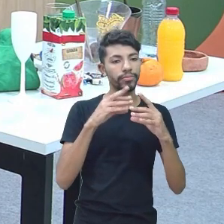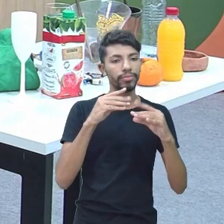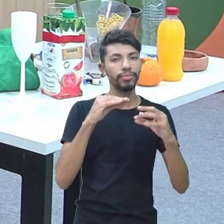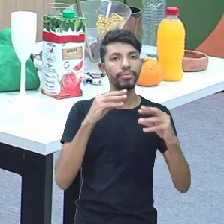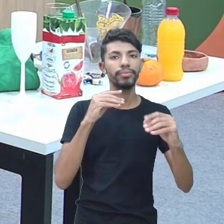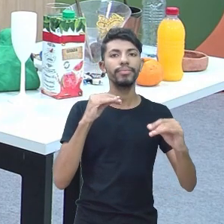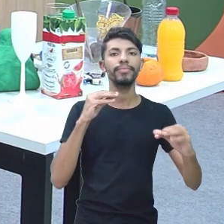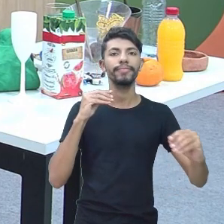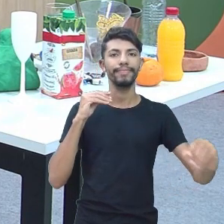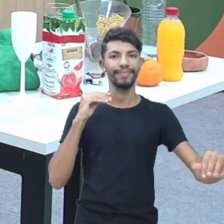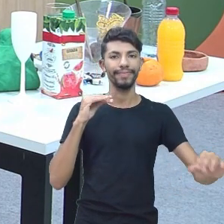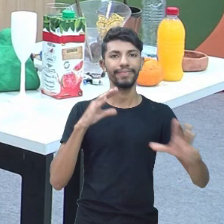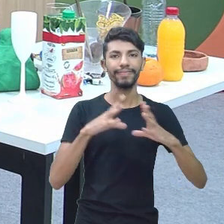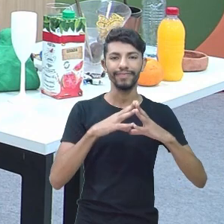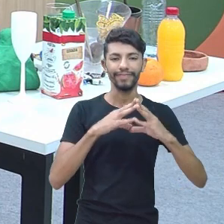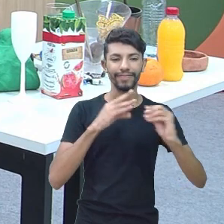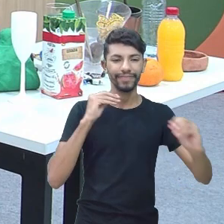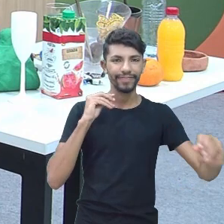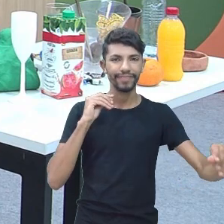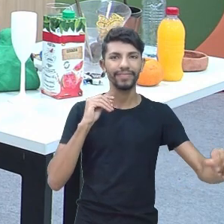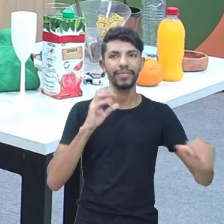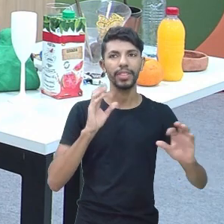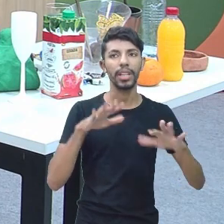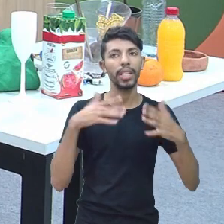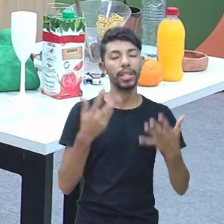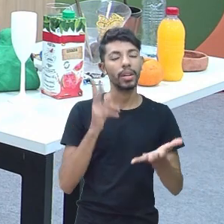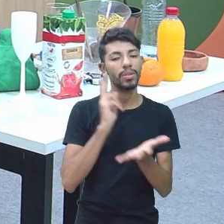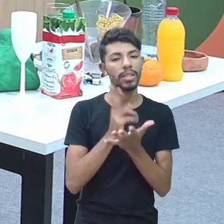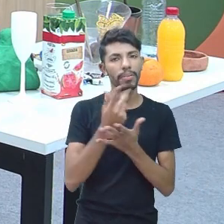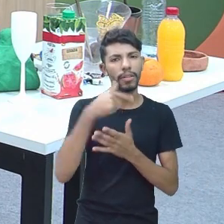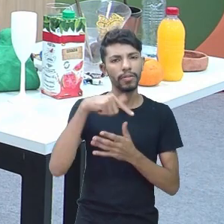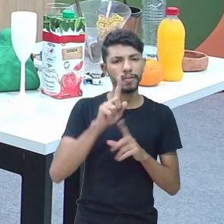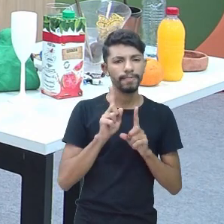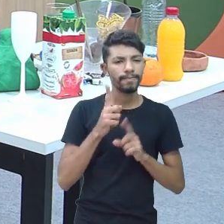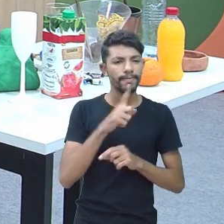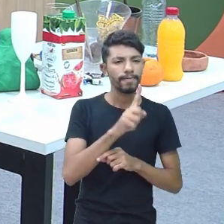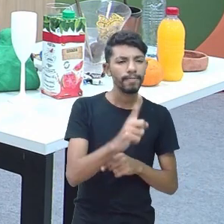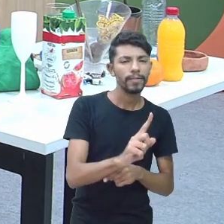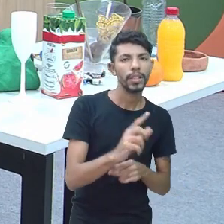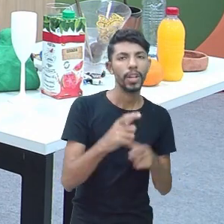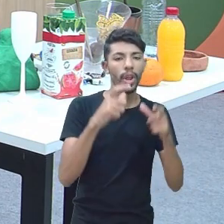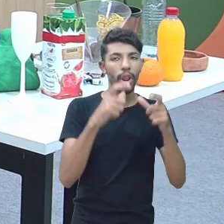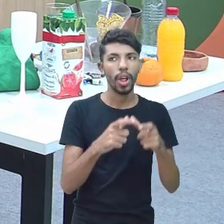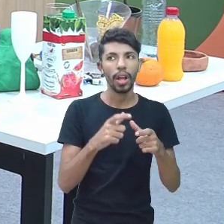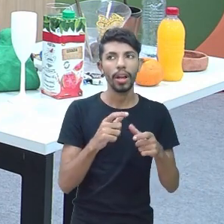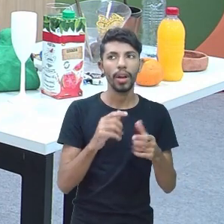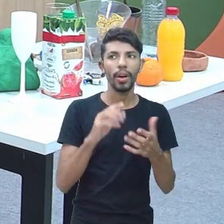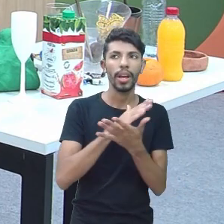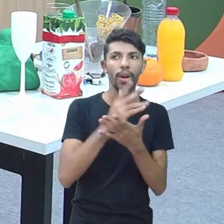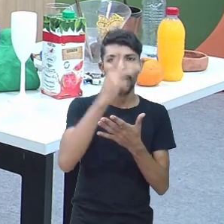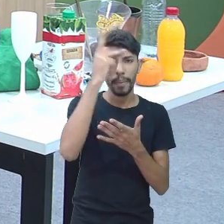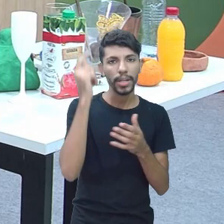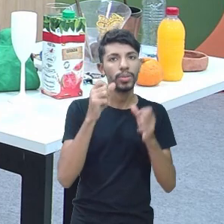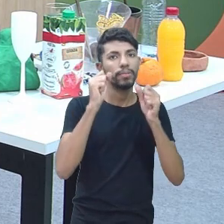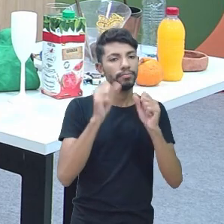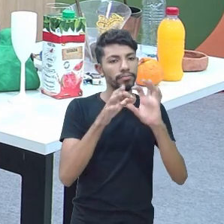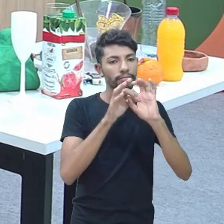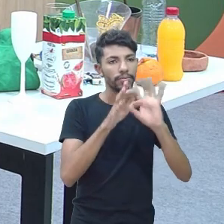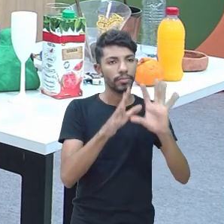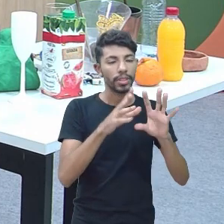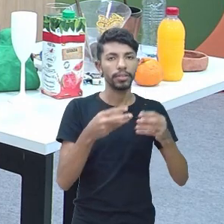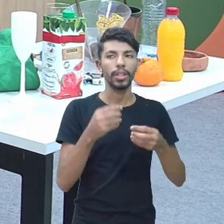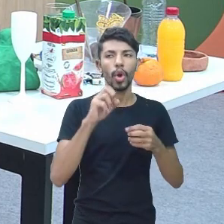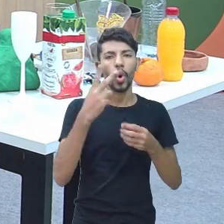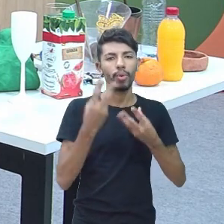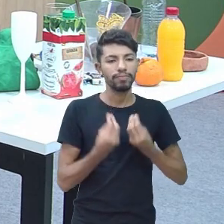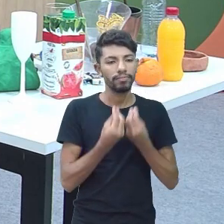usar. Então, toda vez que vocês passarem num local que alguém permitiu que vocês retirassem, ou que alguém doou